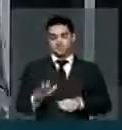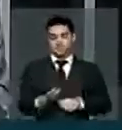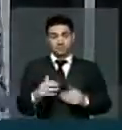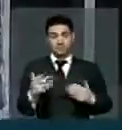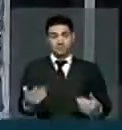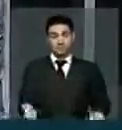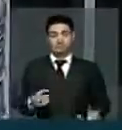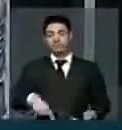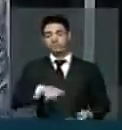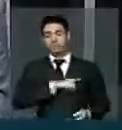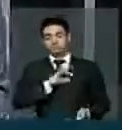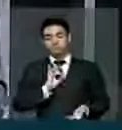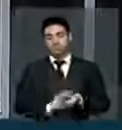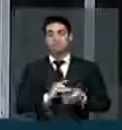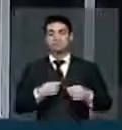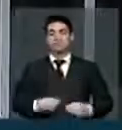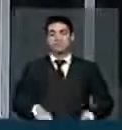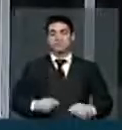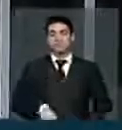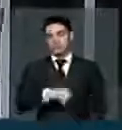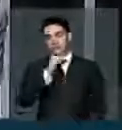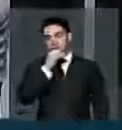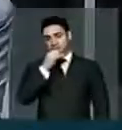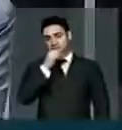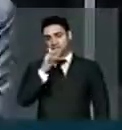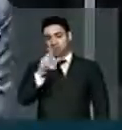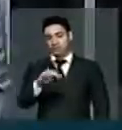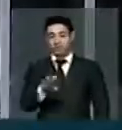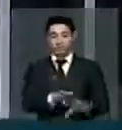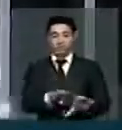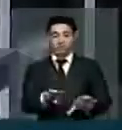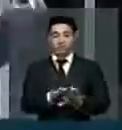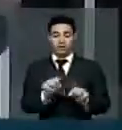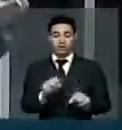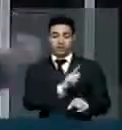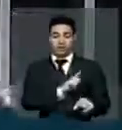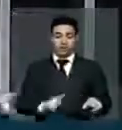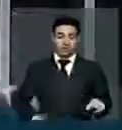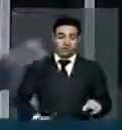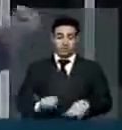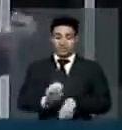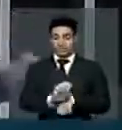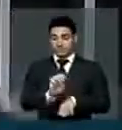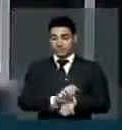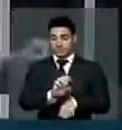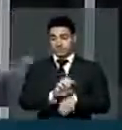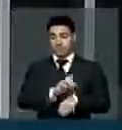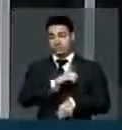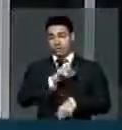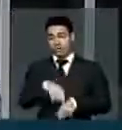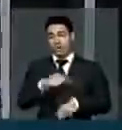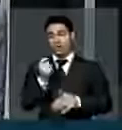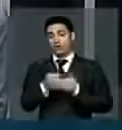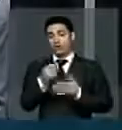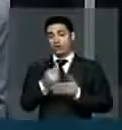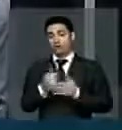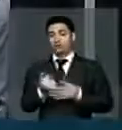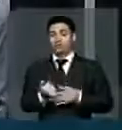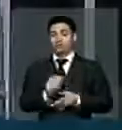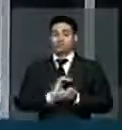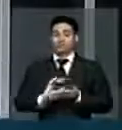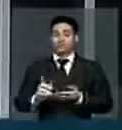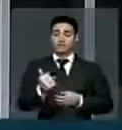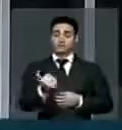Então, precisamos, por exemplo, que do mesmo jeito que os governos dos estados têm a obrigatoriedade de investir no mínimo 12%